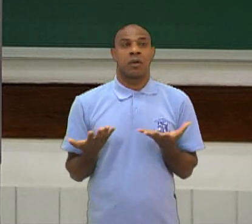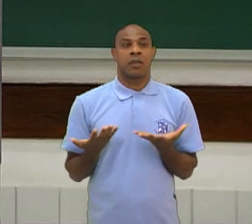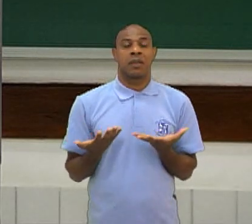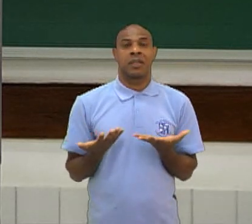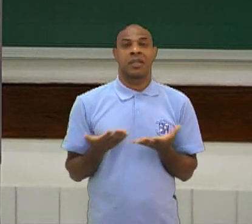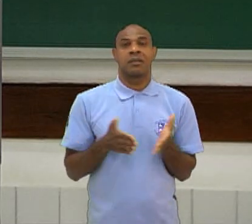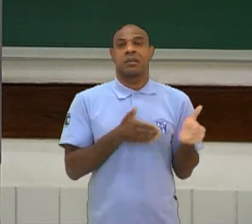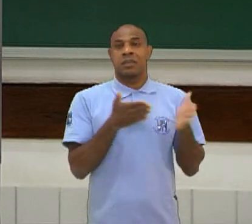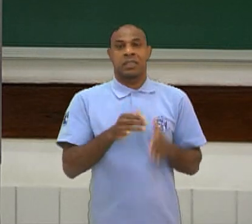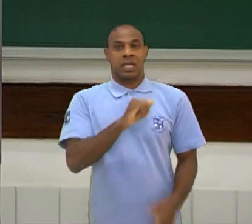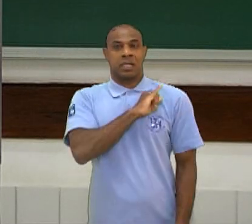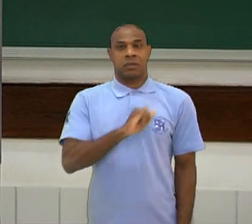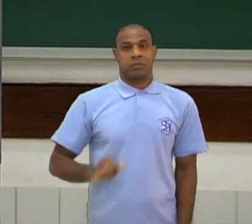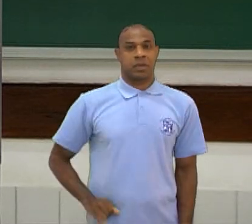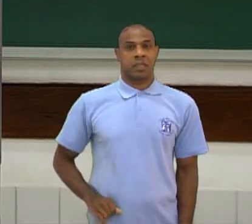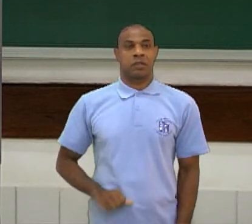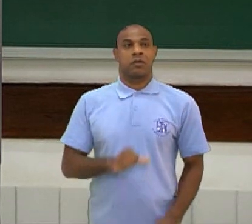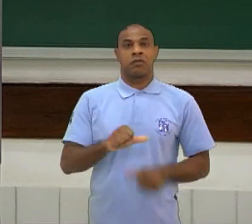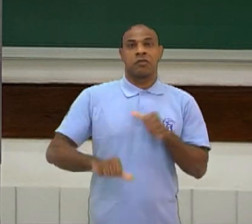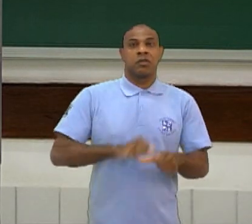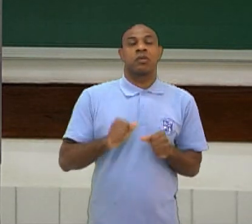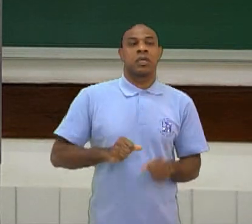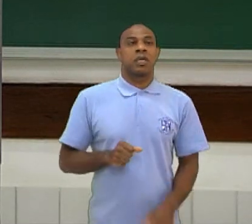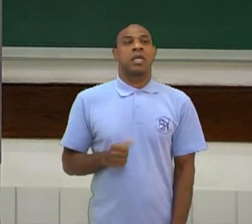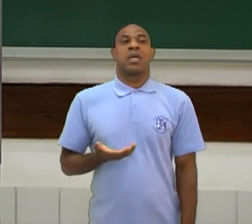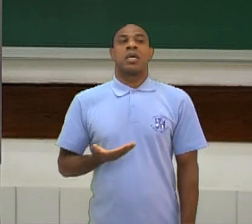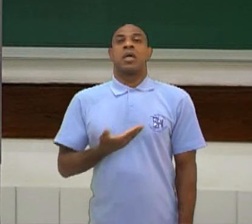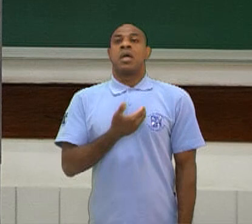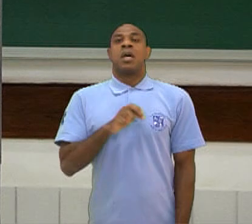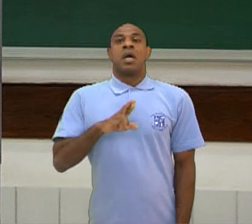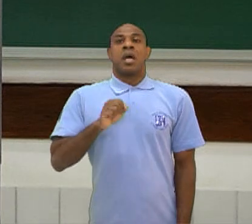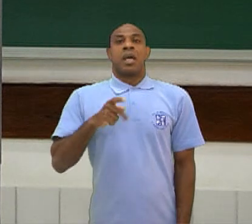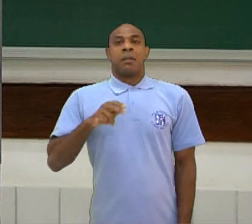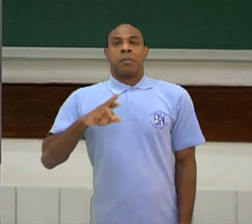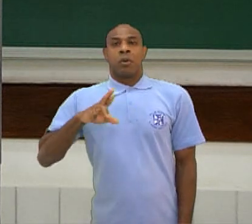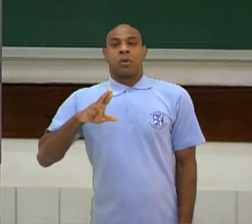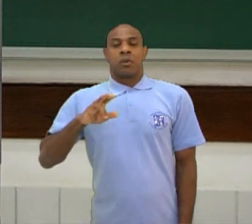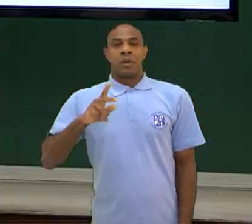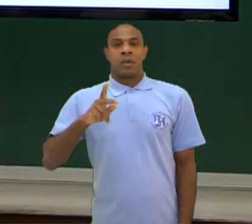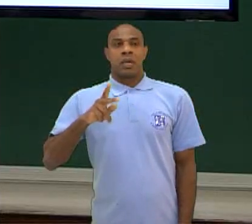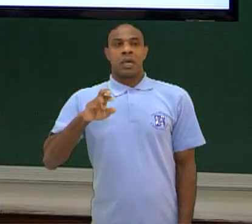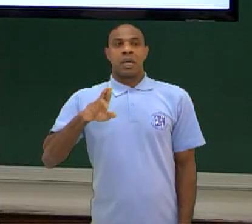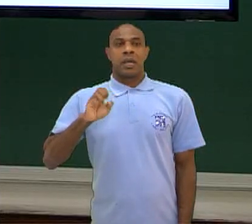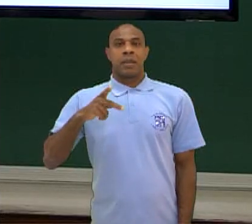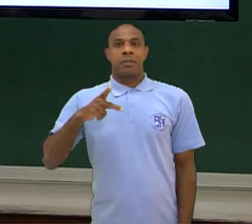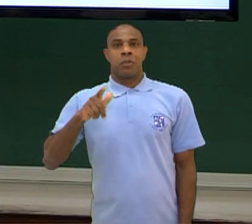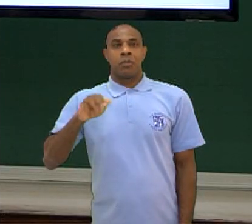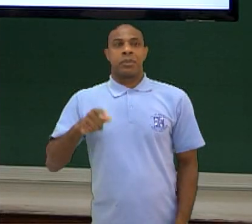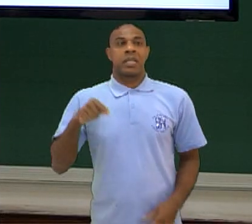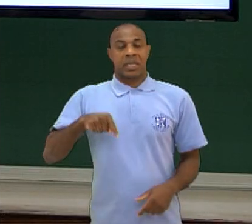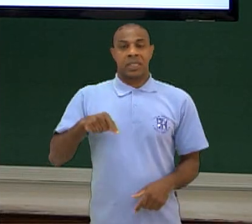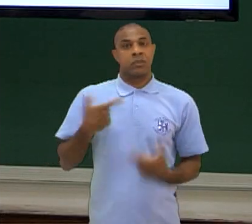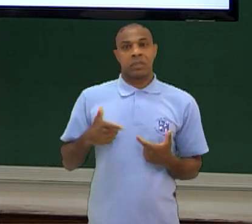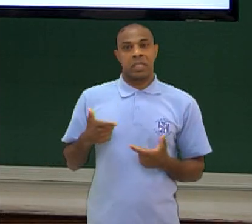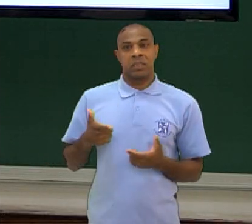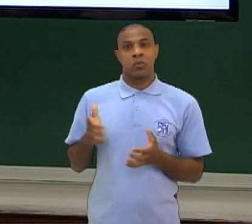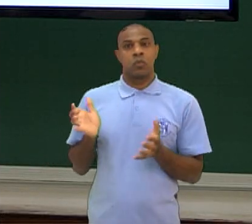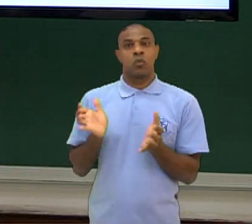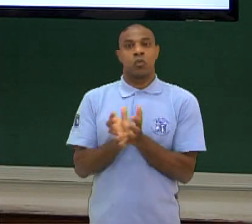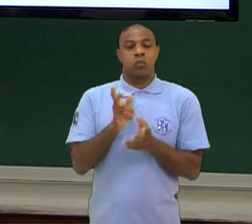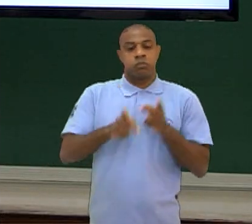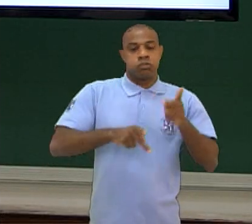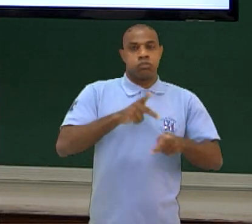sai do Império e vira uma República lá em 1889. Não há participação popular neste processo. O processo